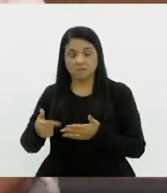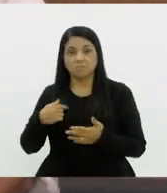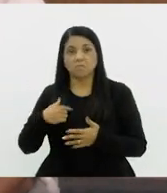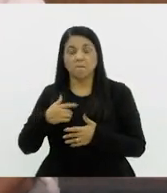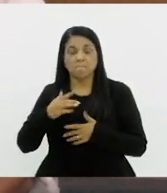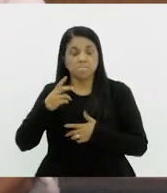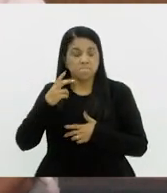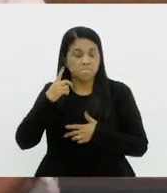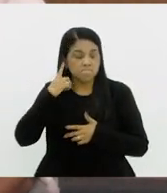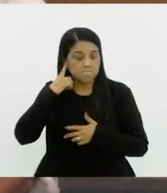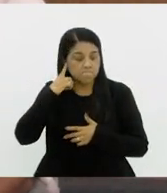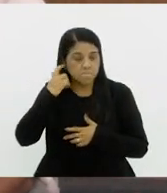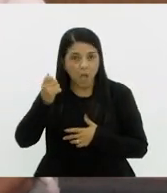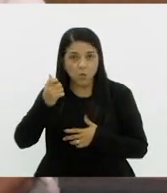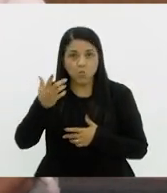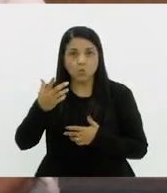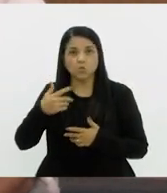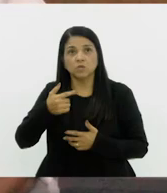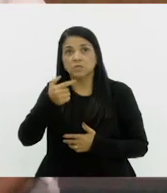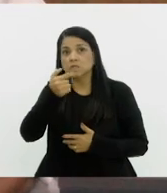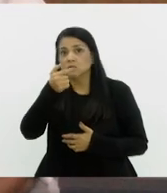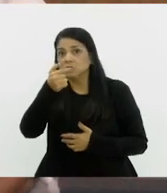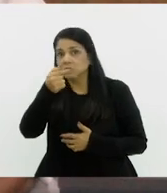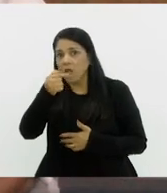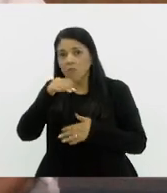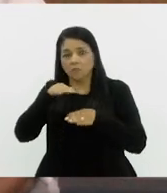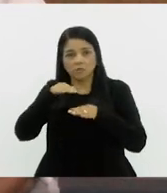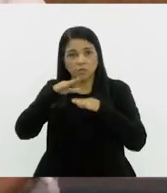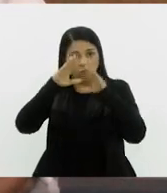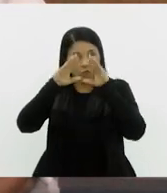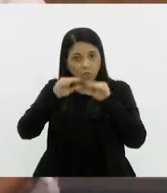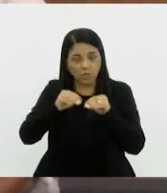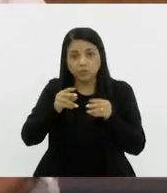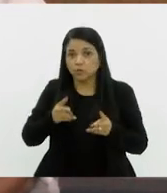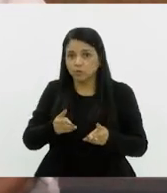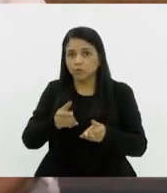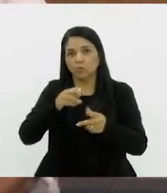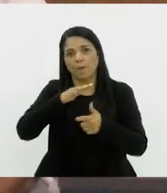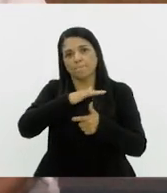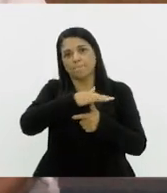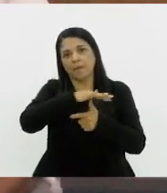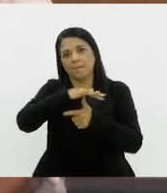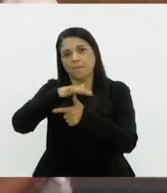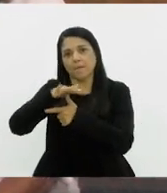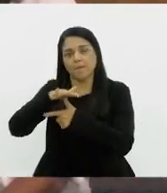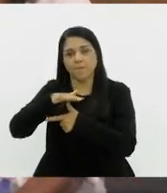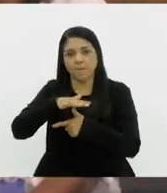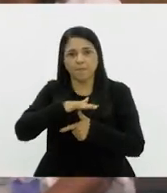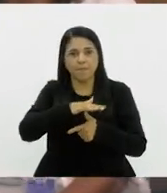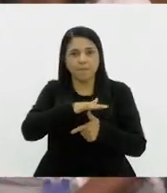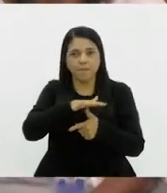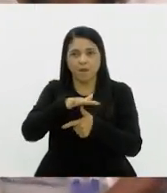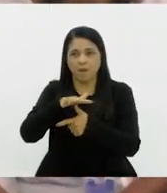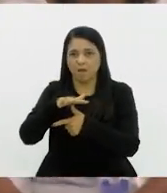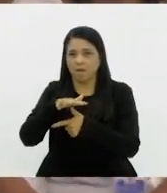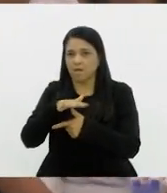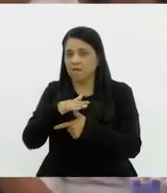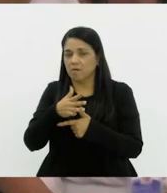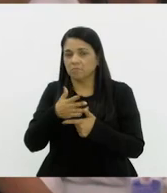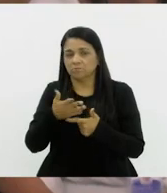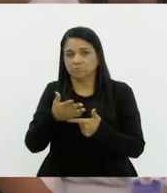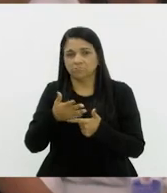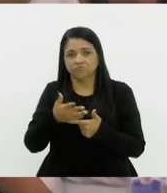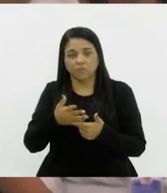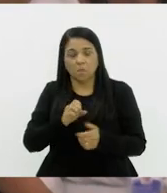vezes anoitece, 7 horas da noite, e esses voos continuam. Não é possível esse estado de coisas